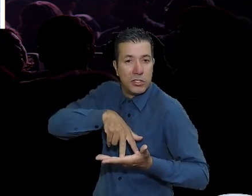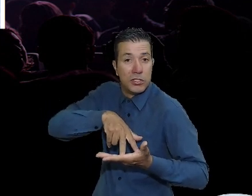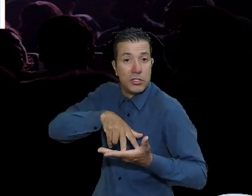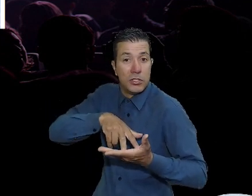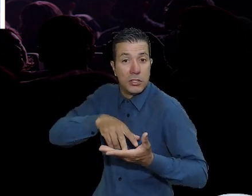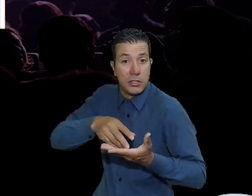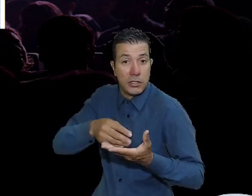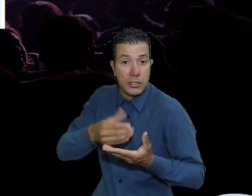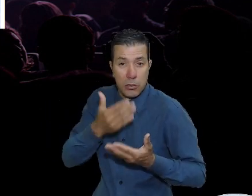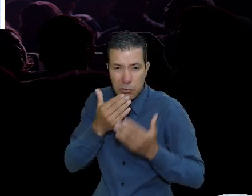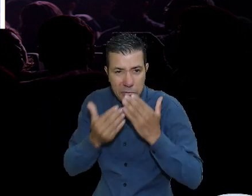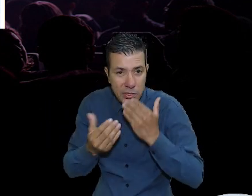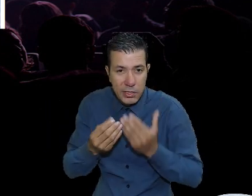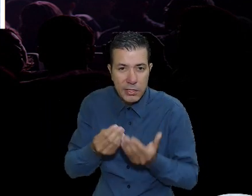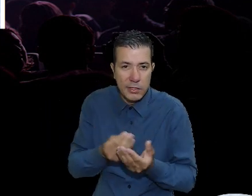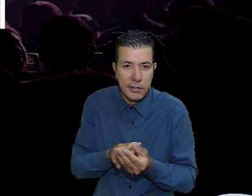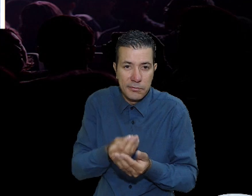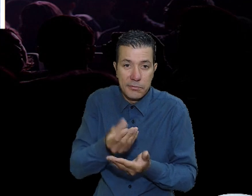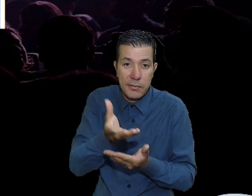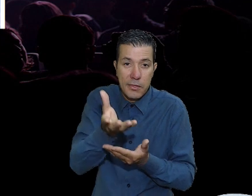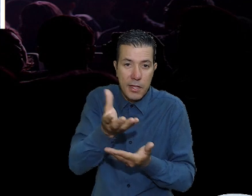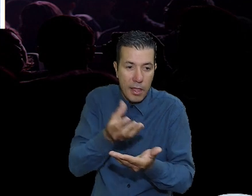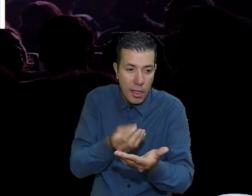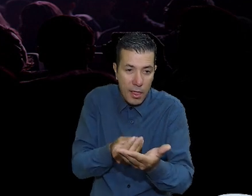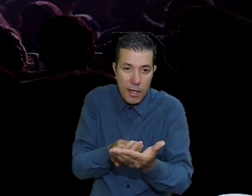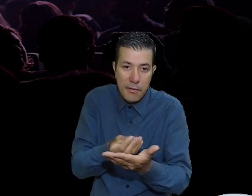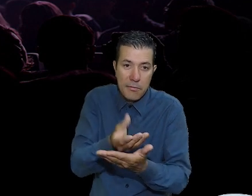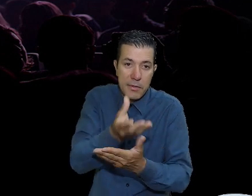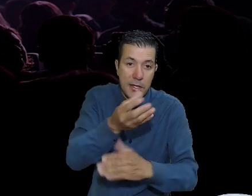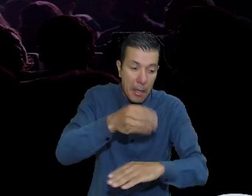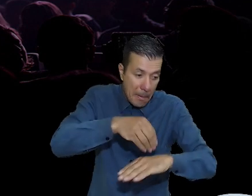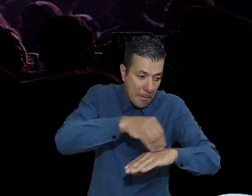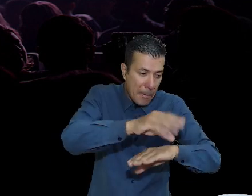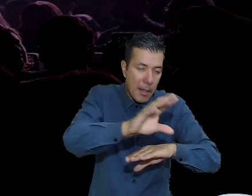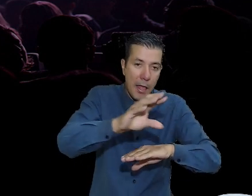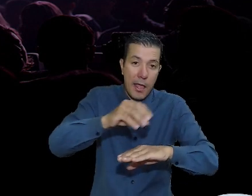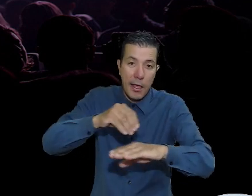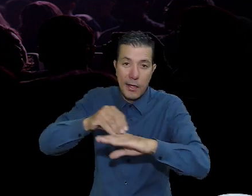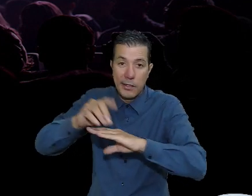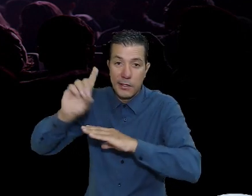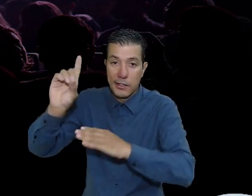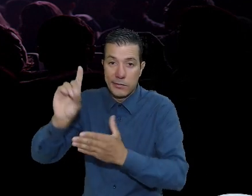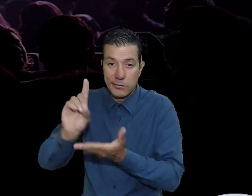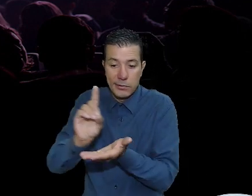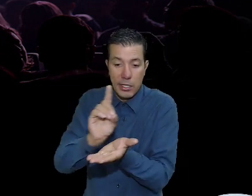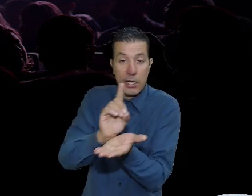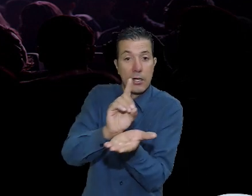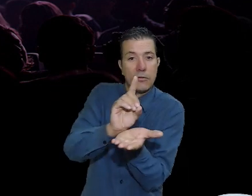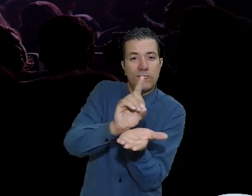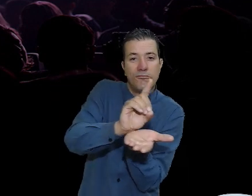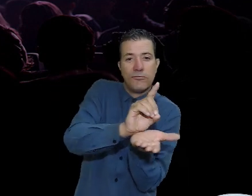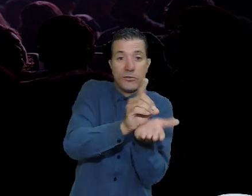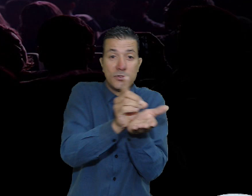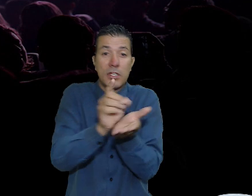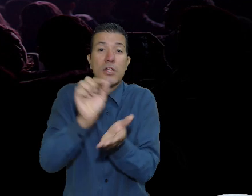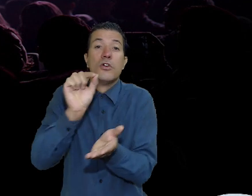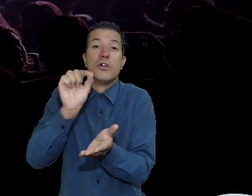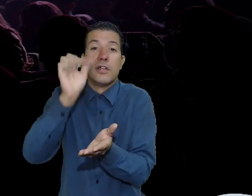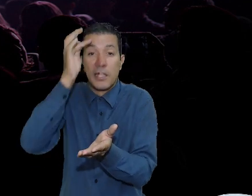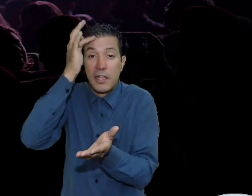Serei, te sustentarei com minha mão,